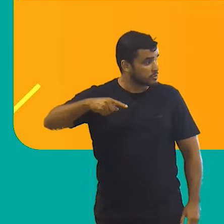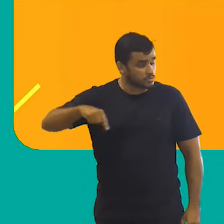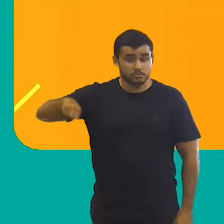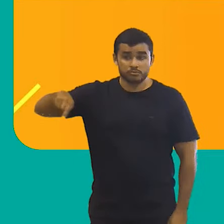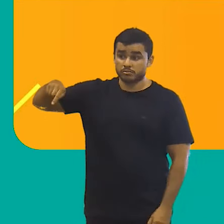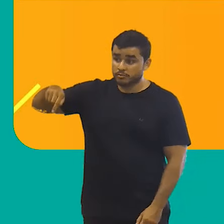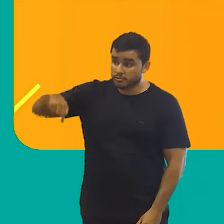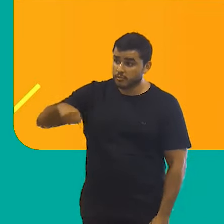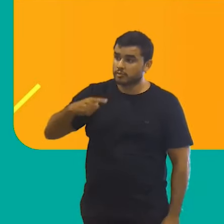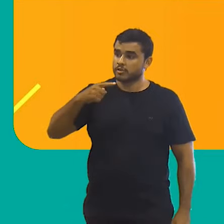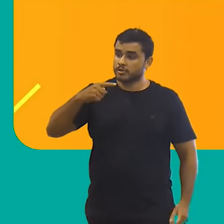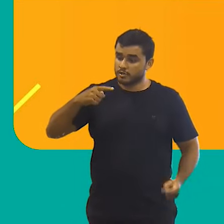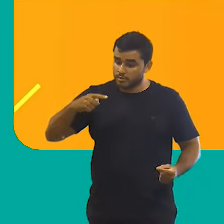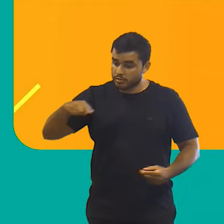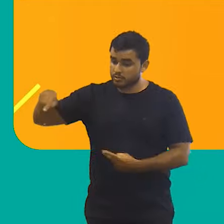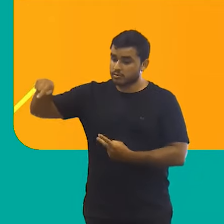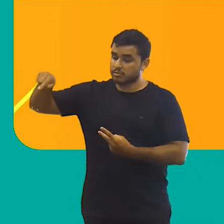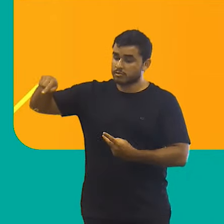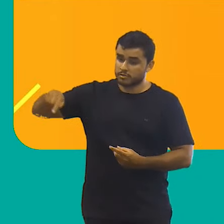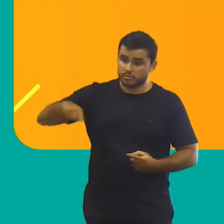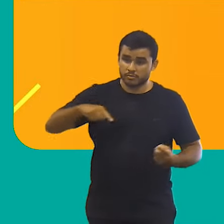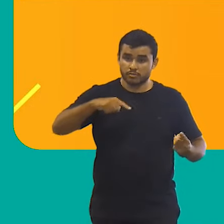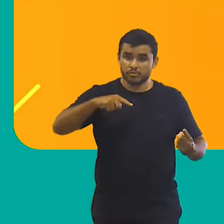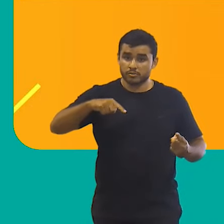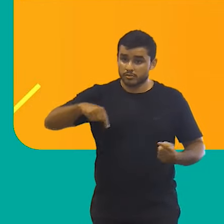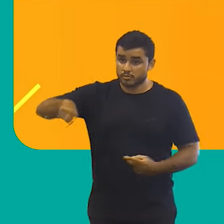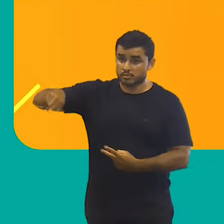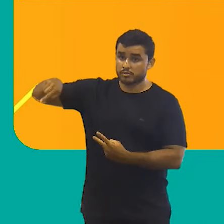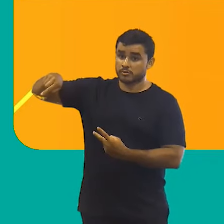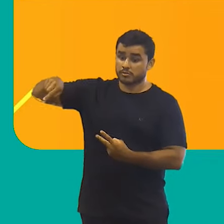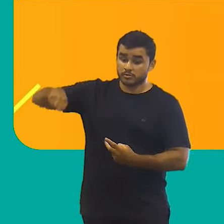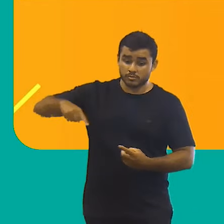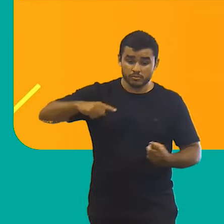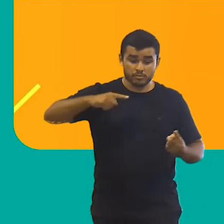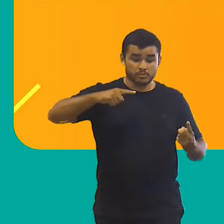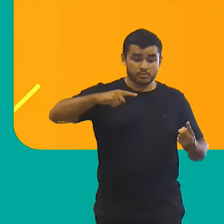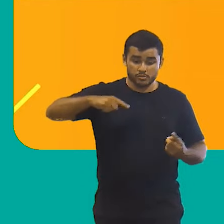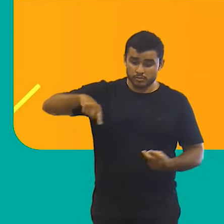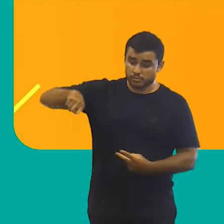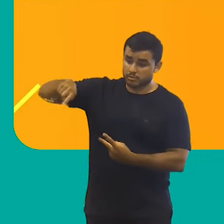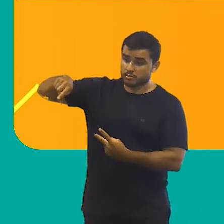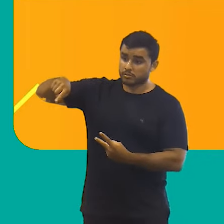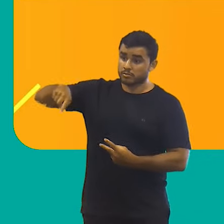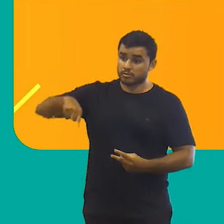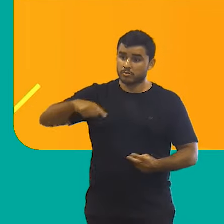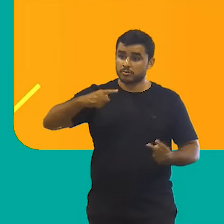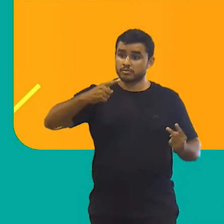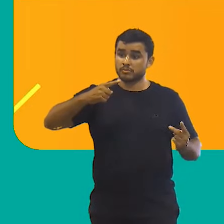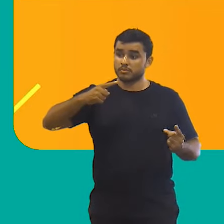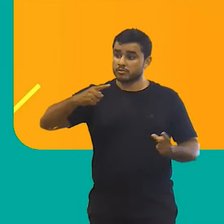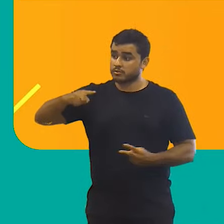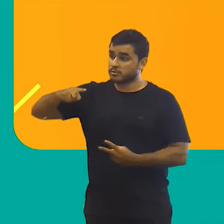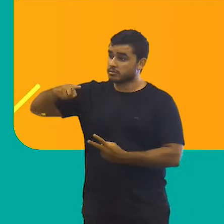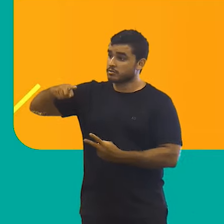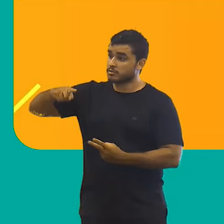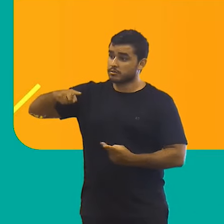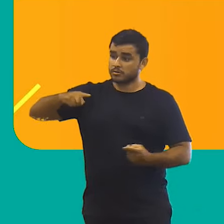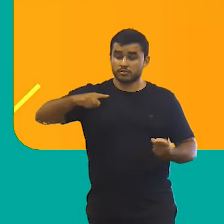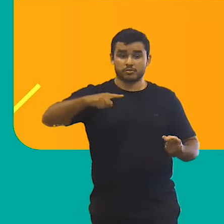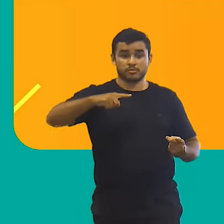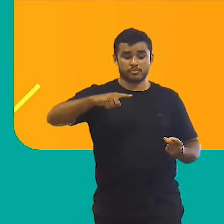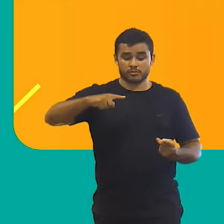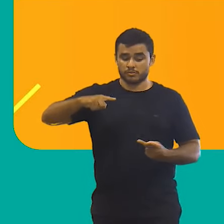2, 1, 2. Então, 1, 2, 1, 2, 1, 2. O que está